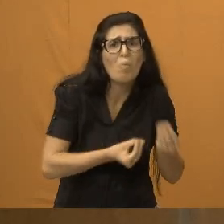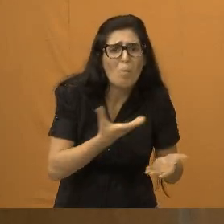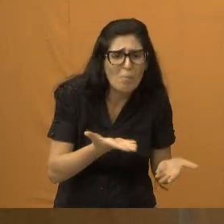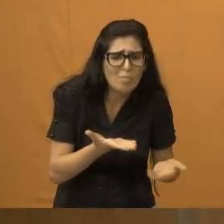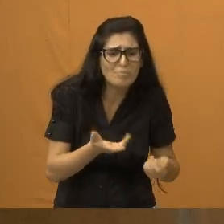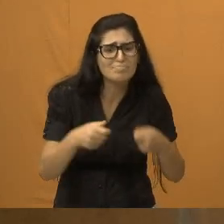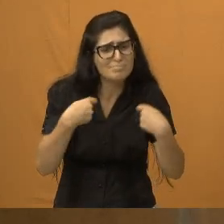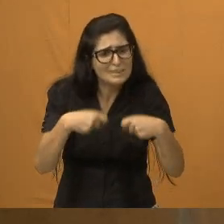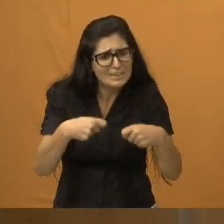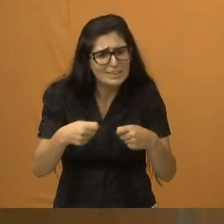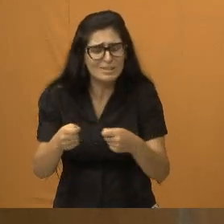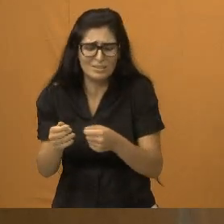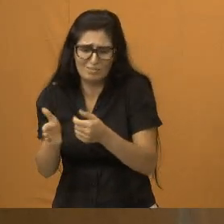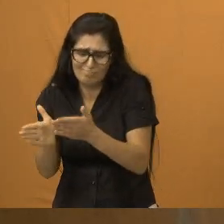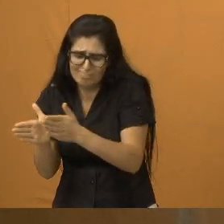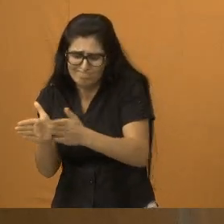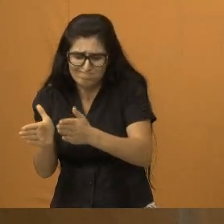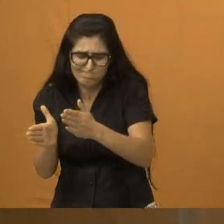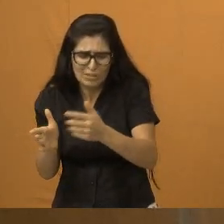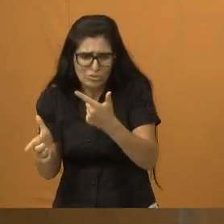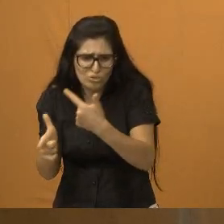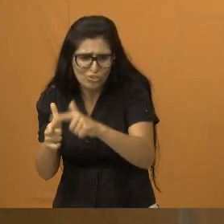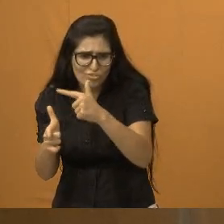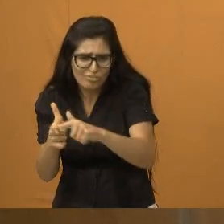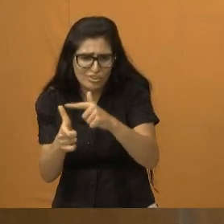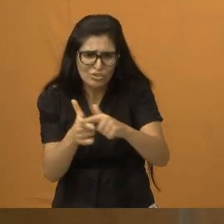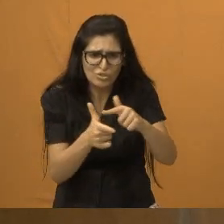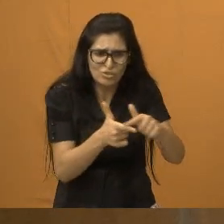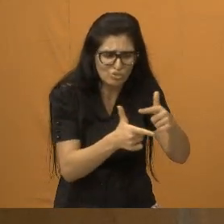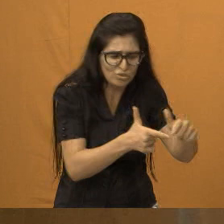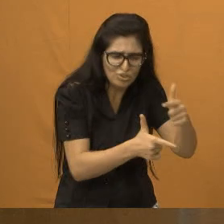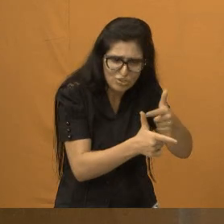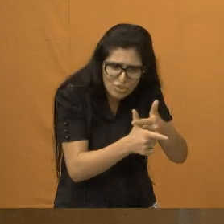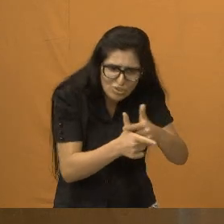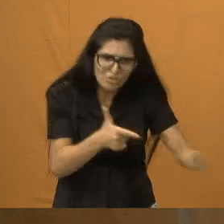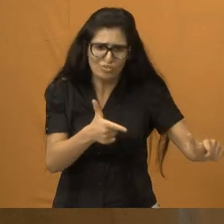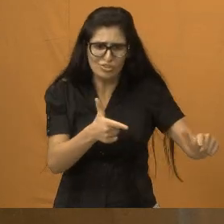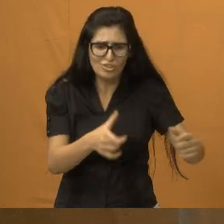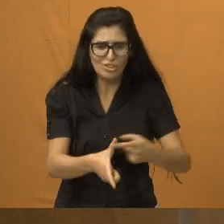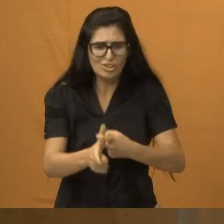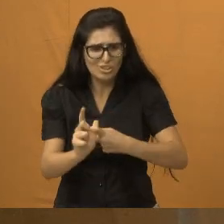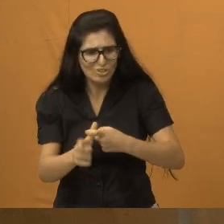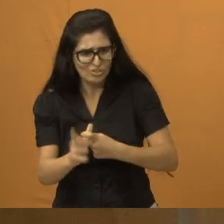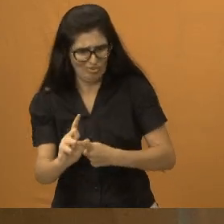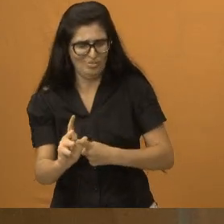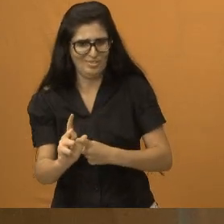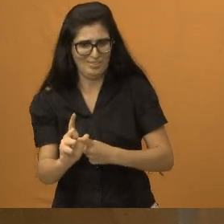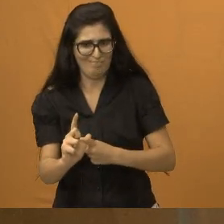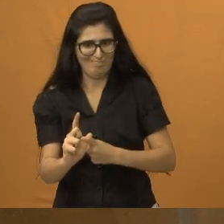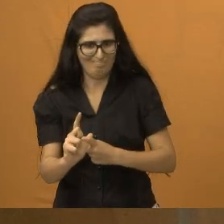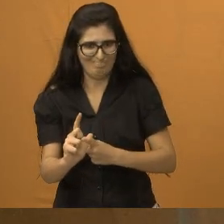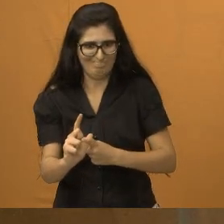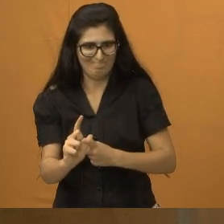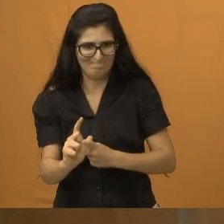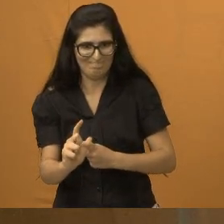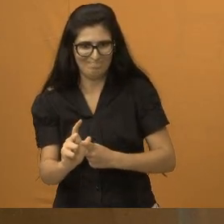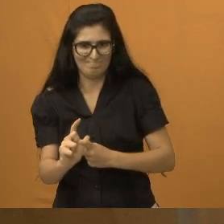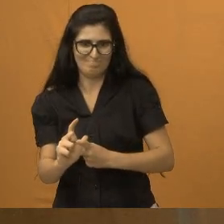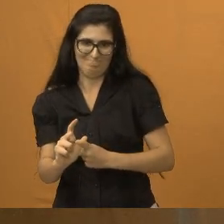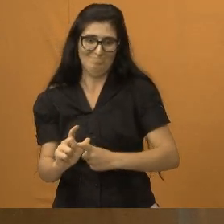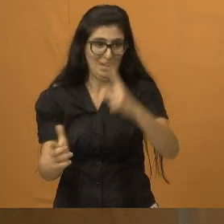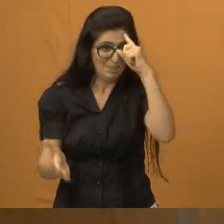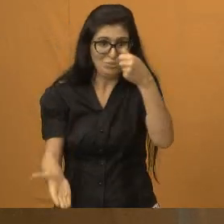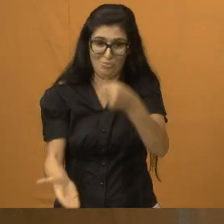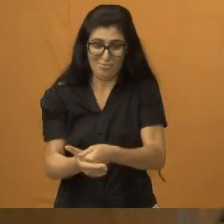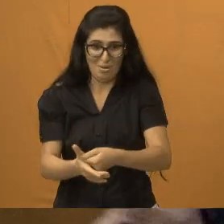possibilidade, mesmo havendo não toda a arrecadação que a gente pretende em 100%, mas a gente abre possibilidades do munícipe poder colocar aquilo em